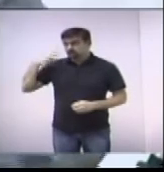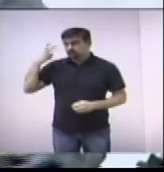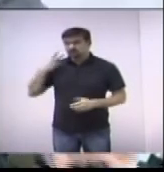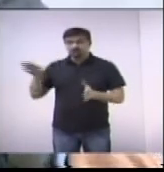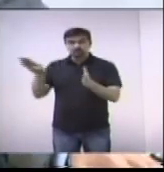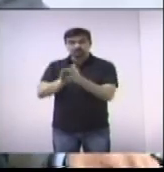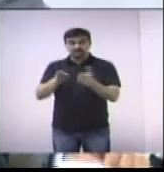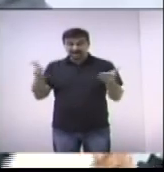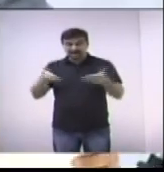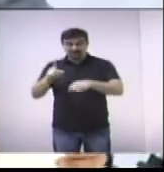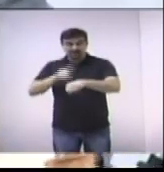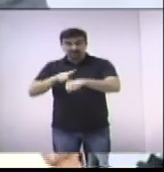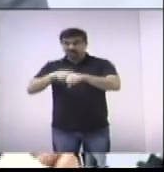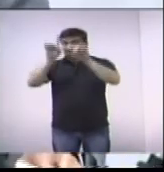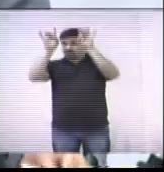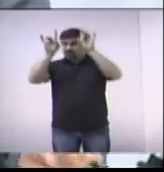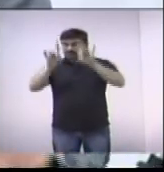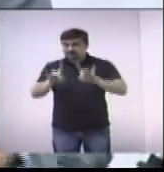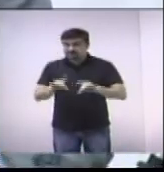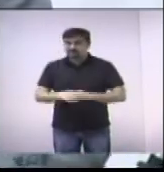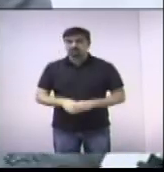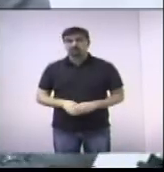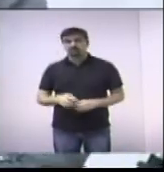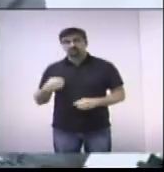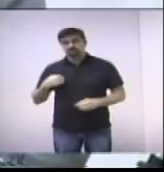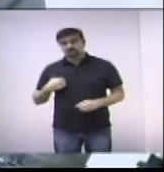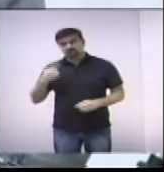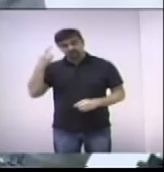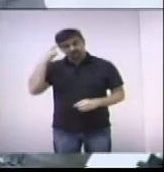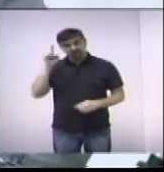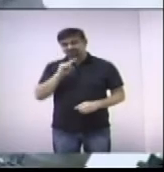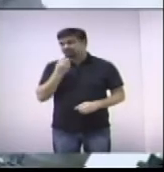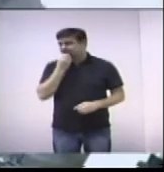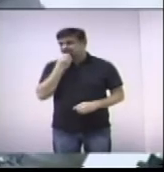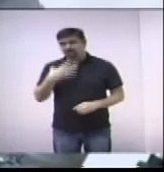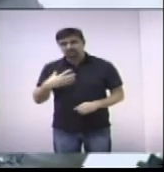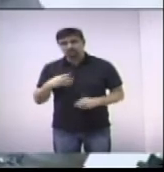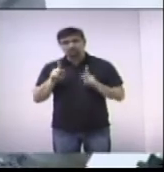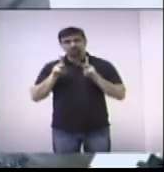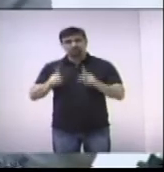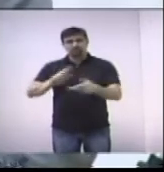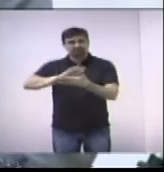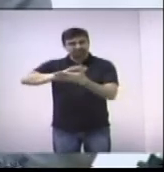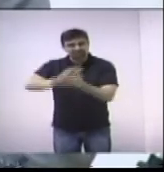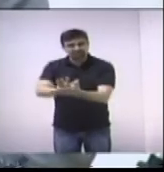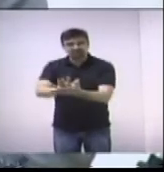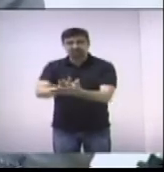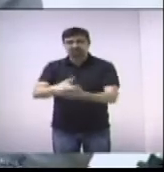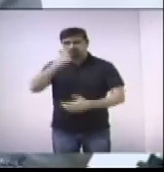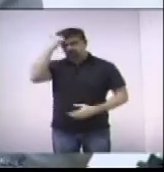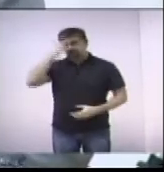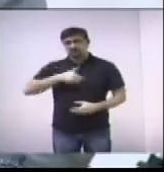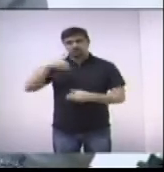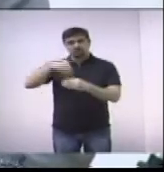nesse momento ímpar, definitivamente não faz bem a nosso povo. Portanto, eu adianto o meu voto